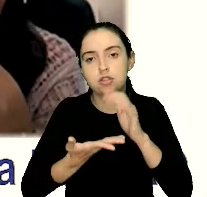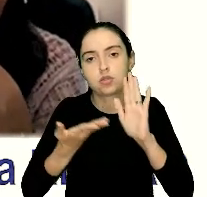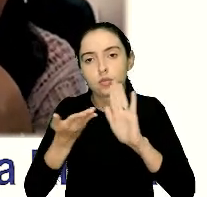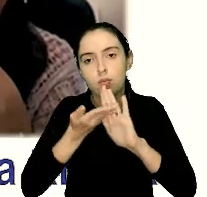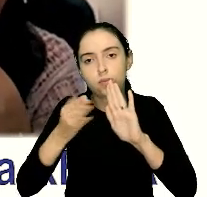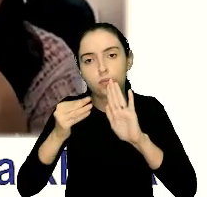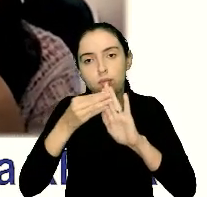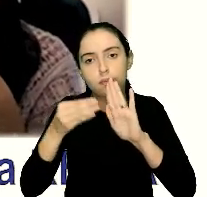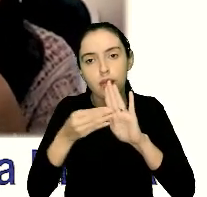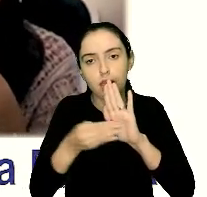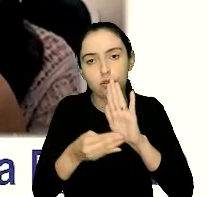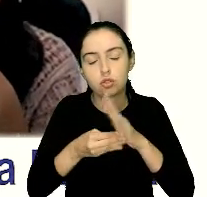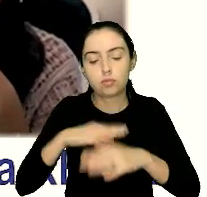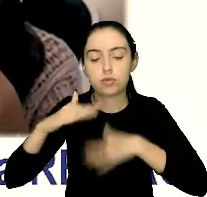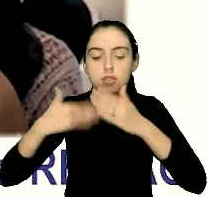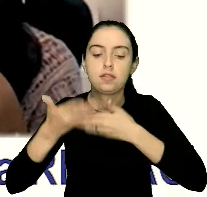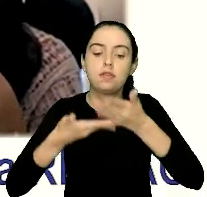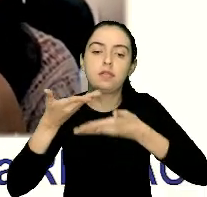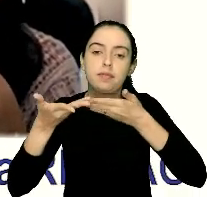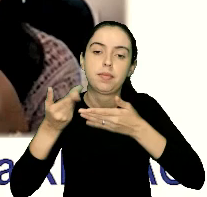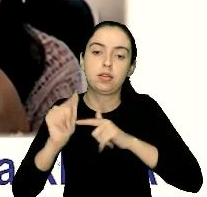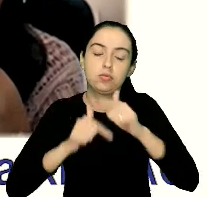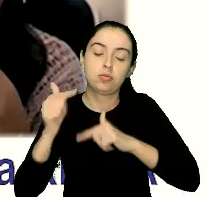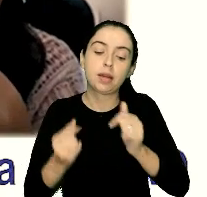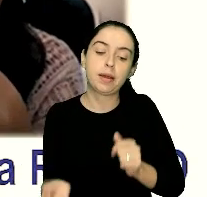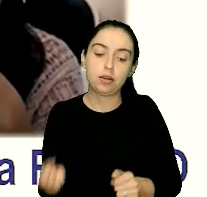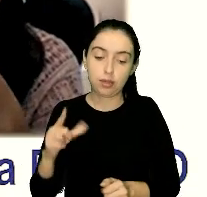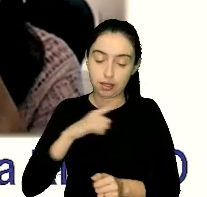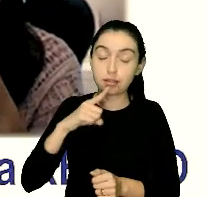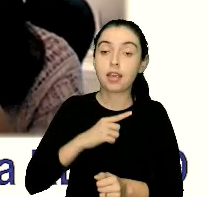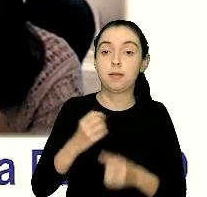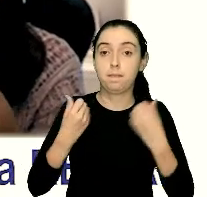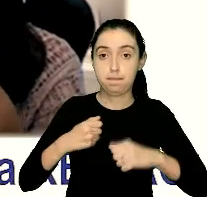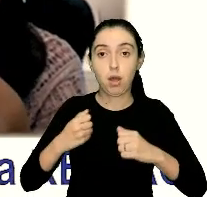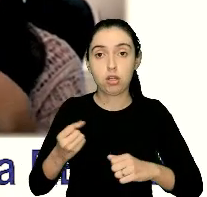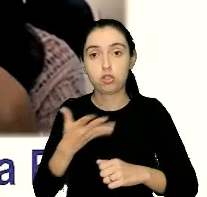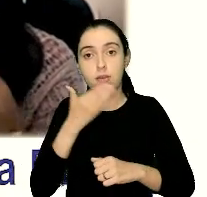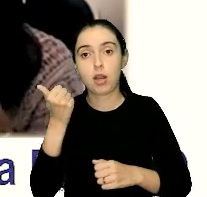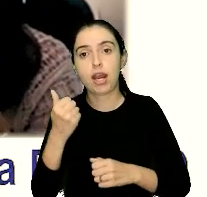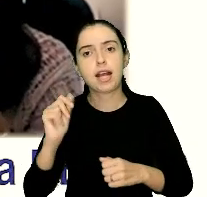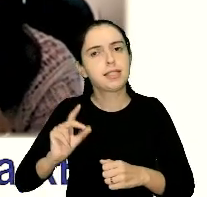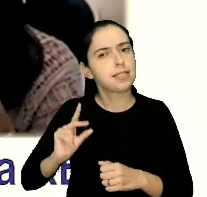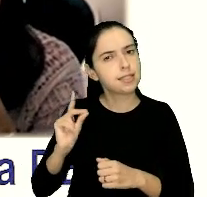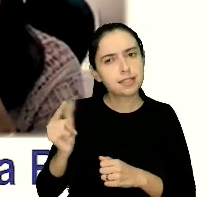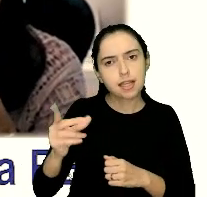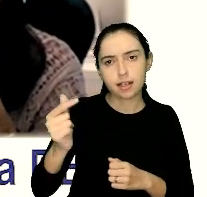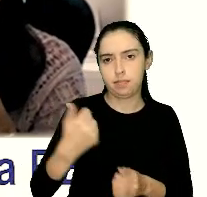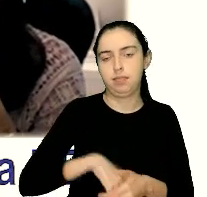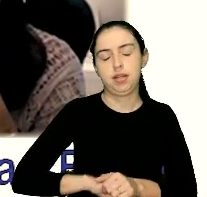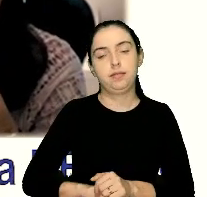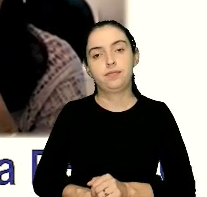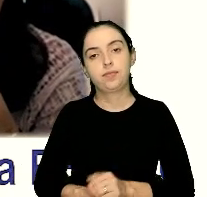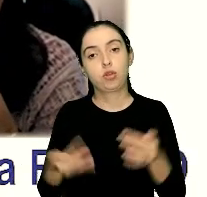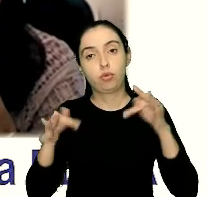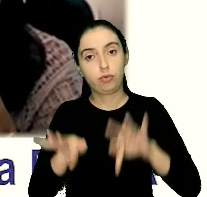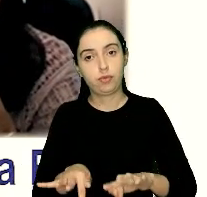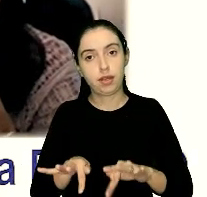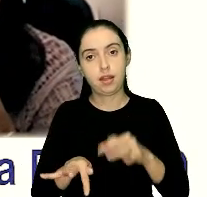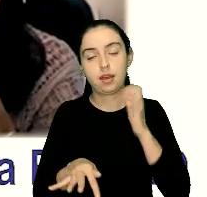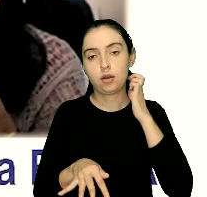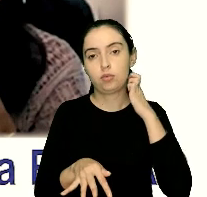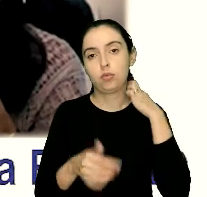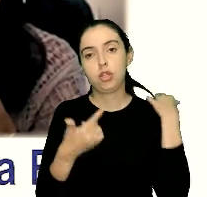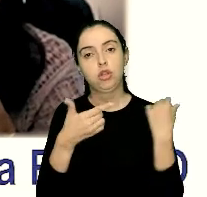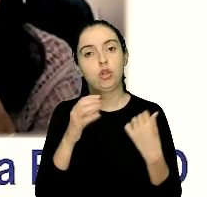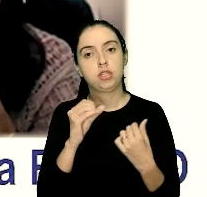que já existe e que pode melhorar, sempre. No final de 2019, esse